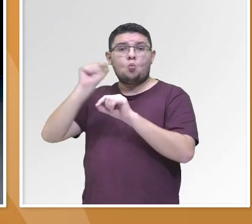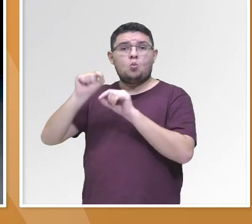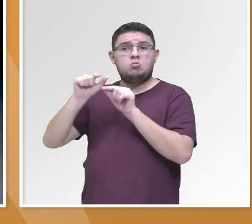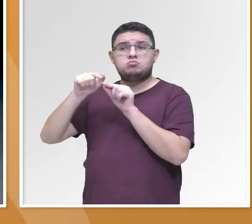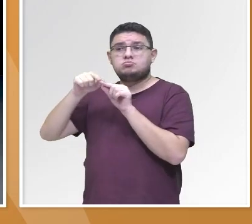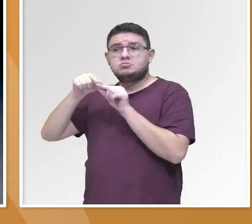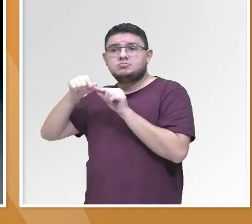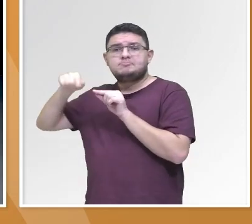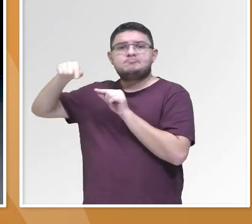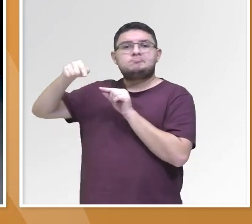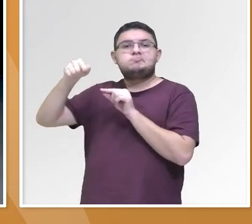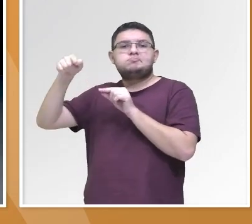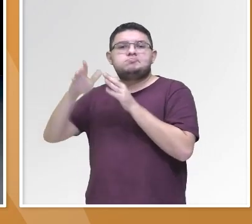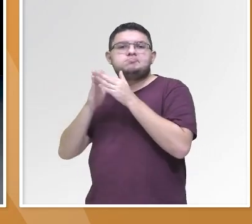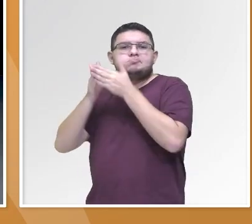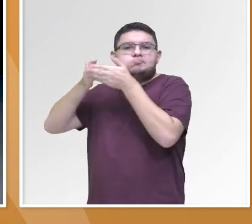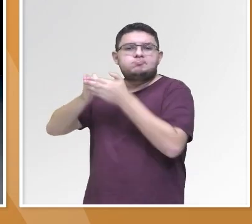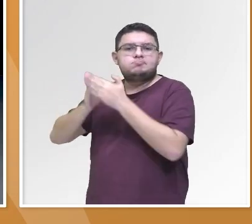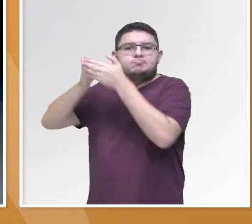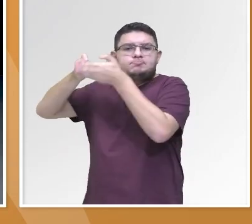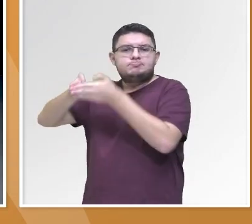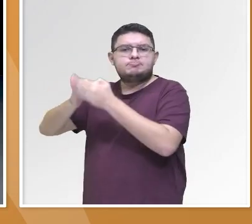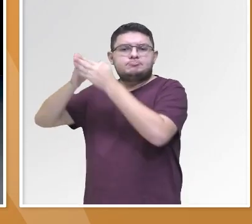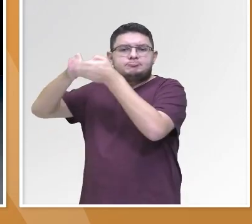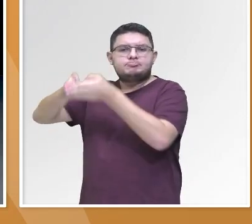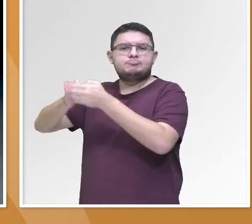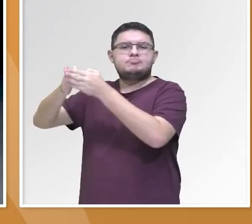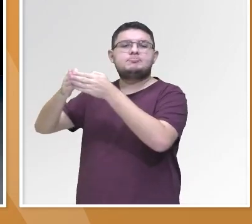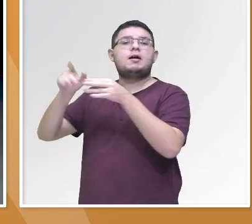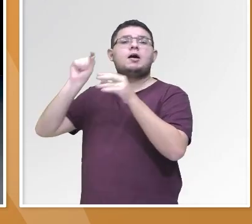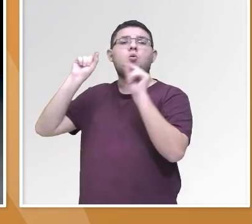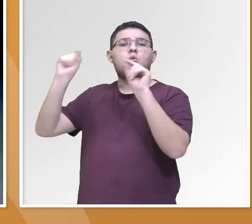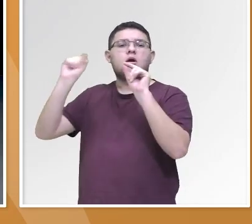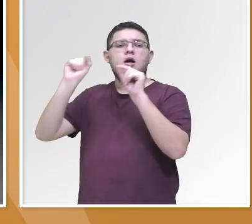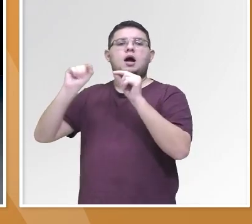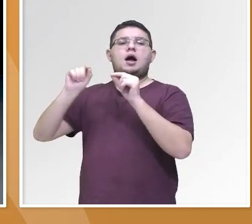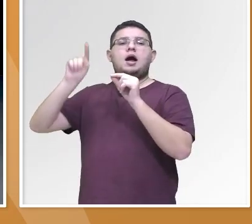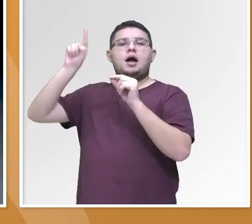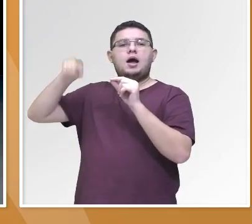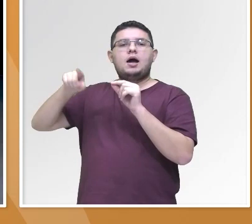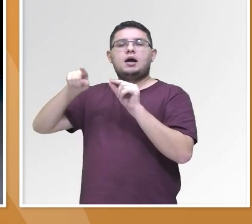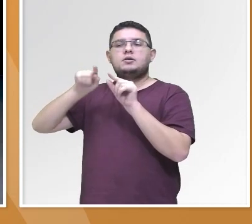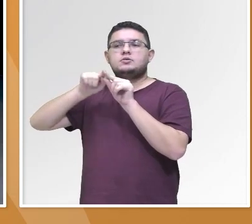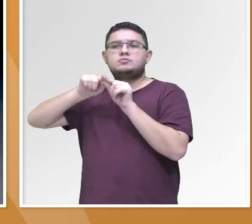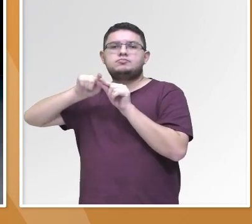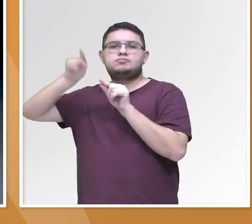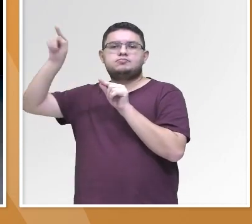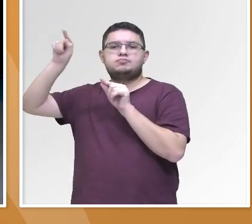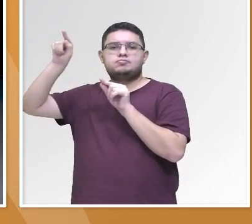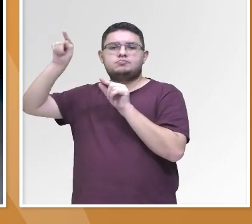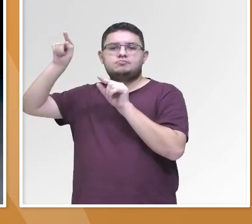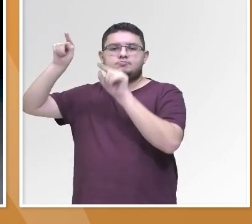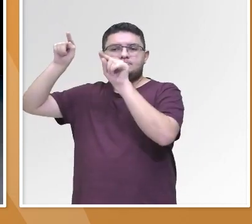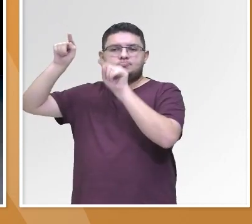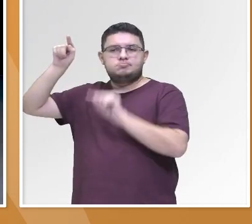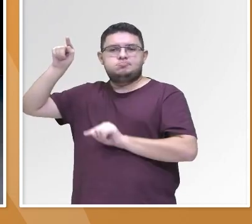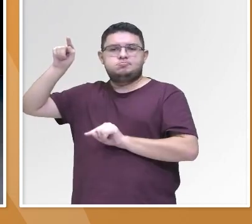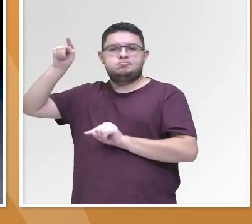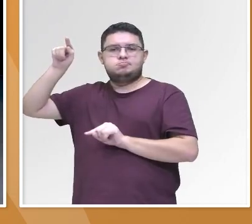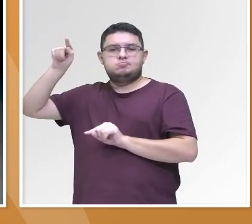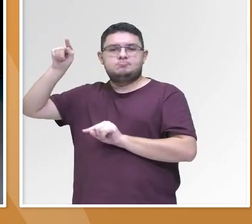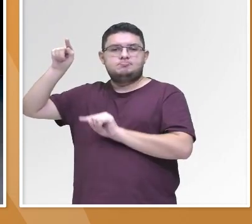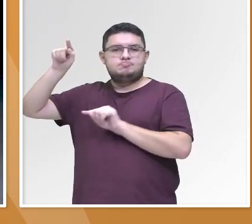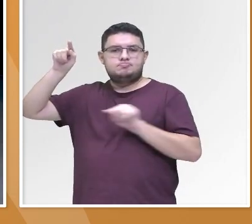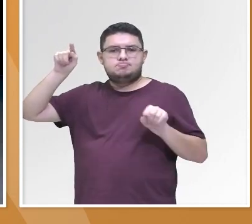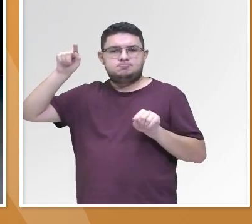três continentes. Então, essa rota vai ser chamada de rota triangular. Então, você tem aí, ó, as rotas para